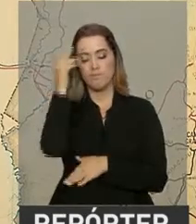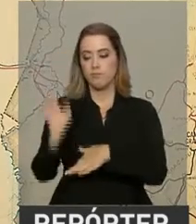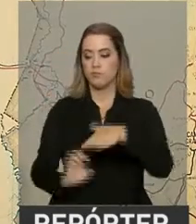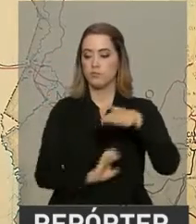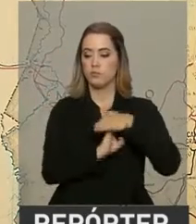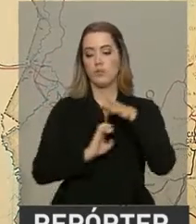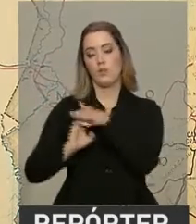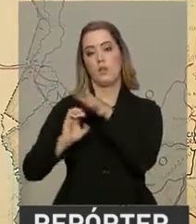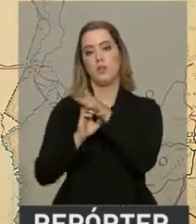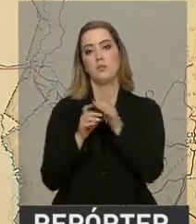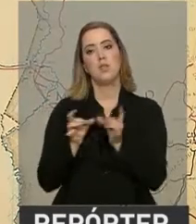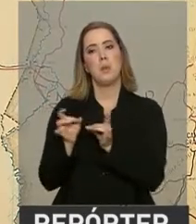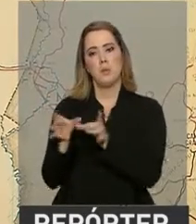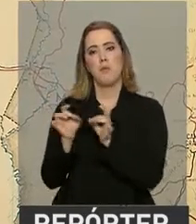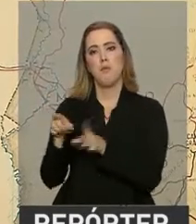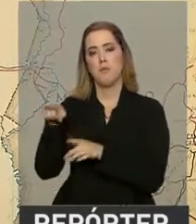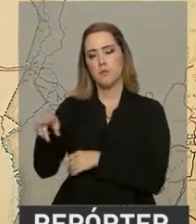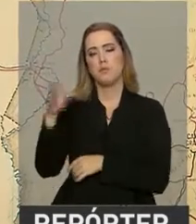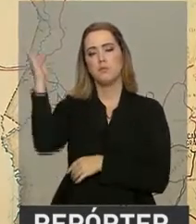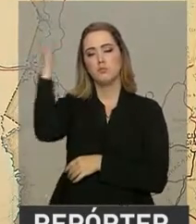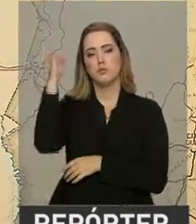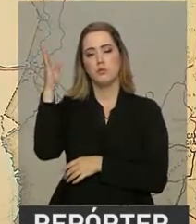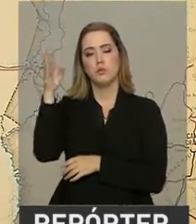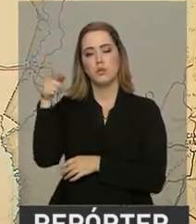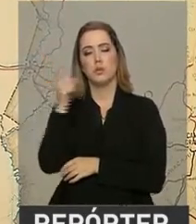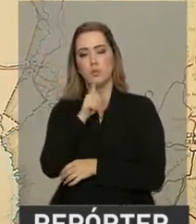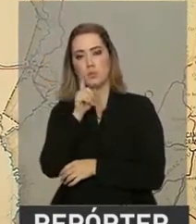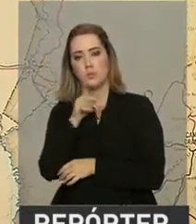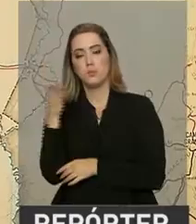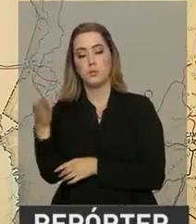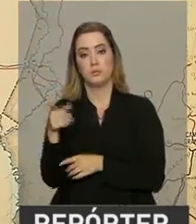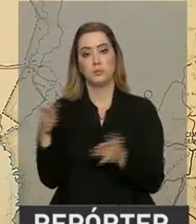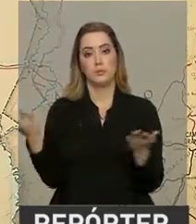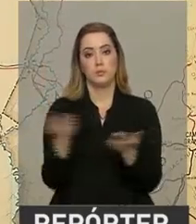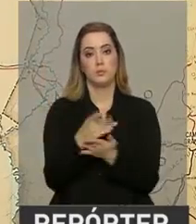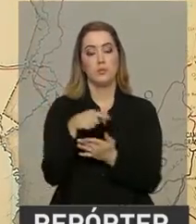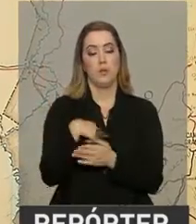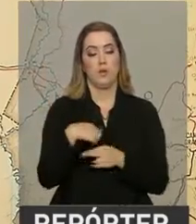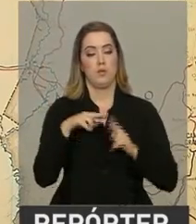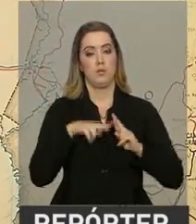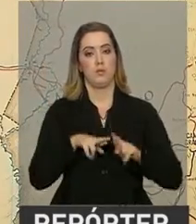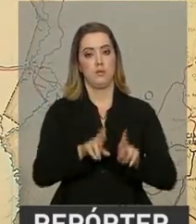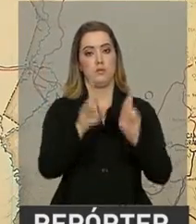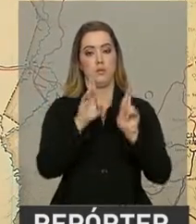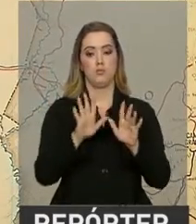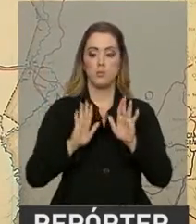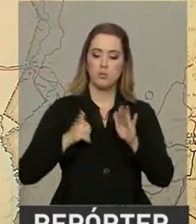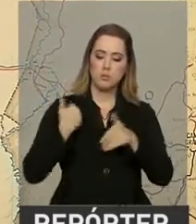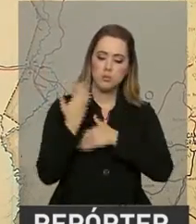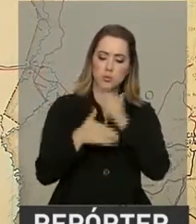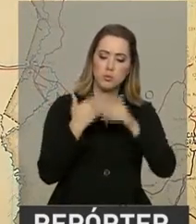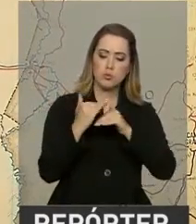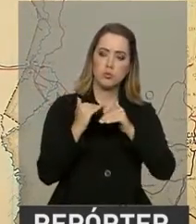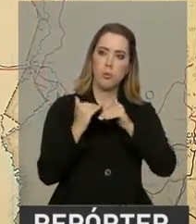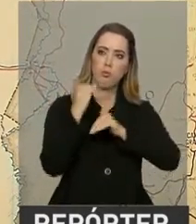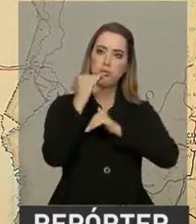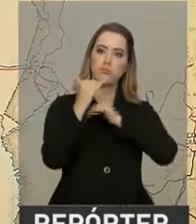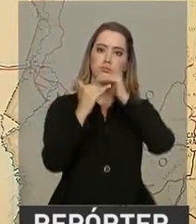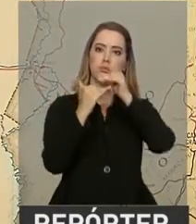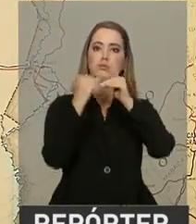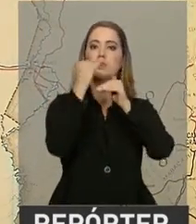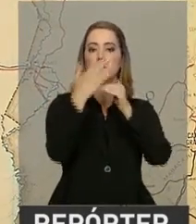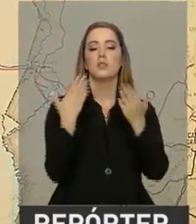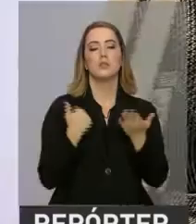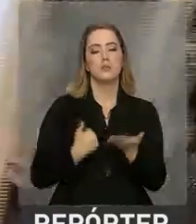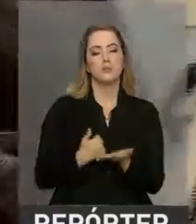um crescimento em relação a 2015 de 15,7 por cento e esperamos que isso continue a crescer e gerar negócios